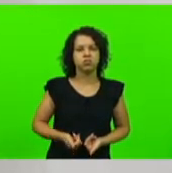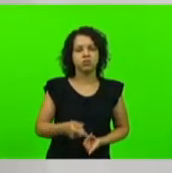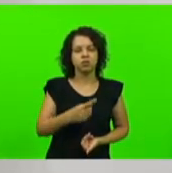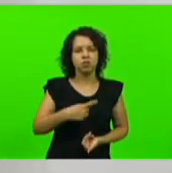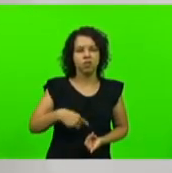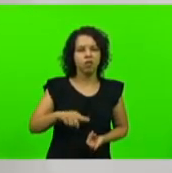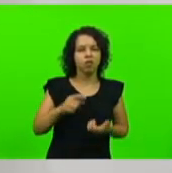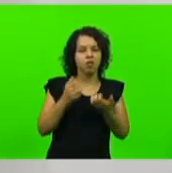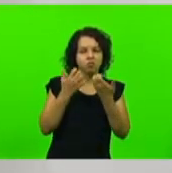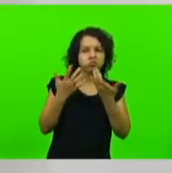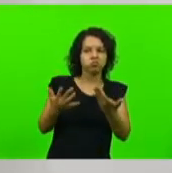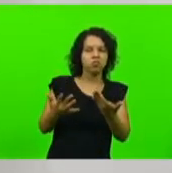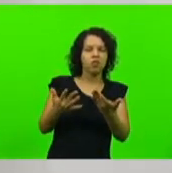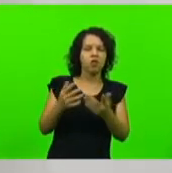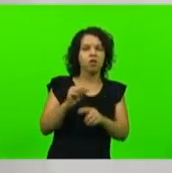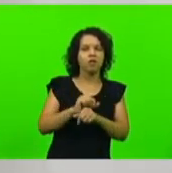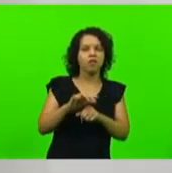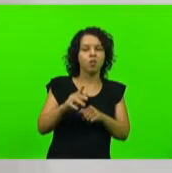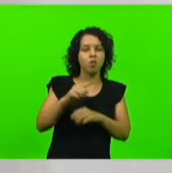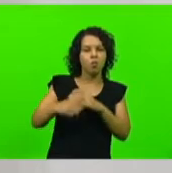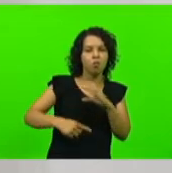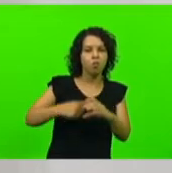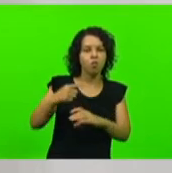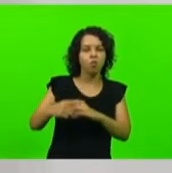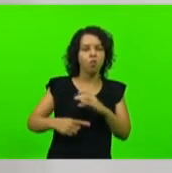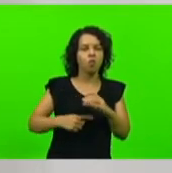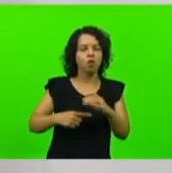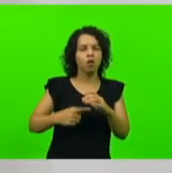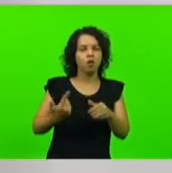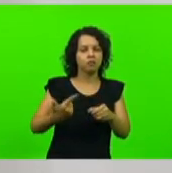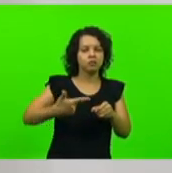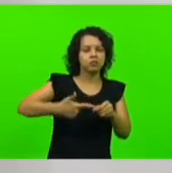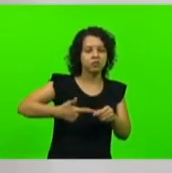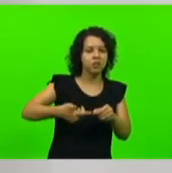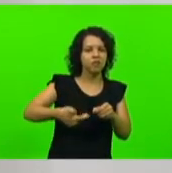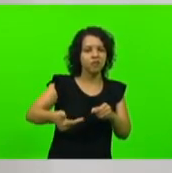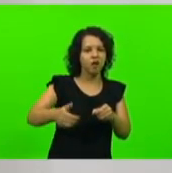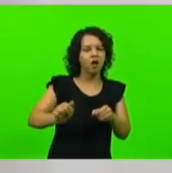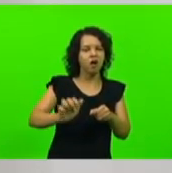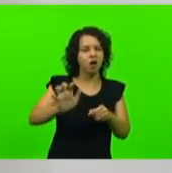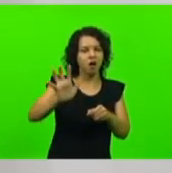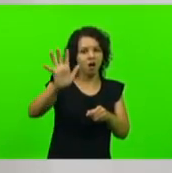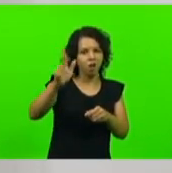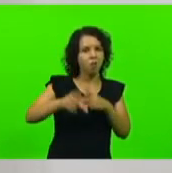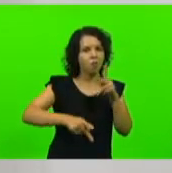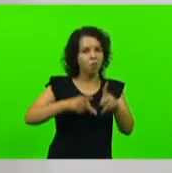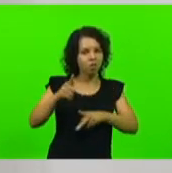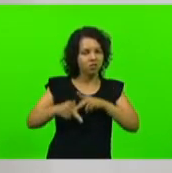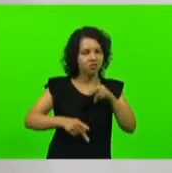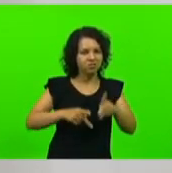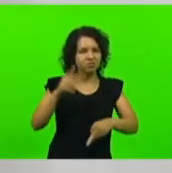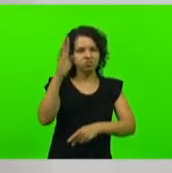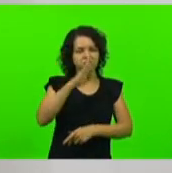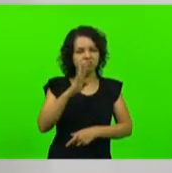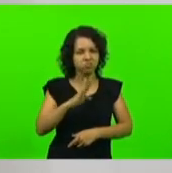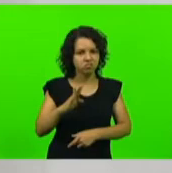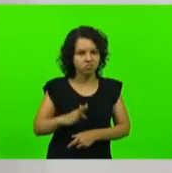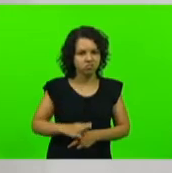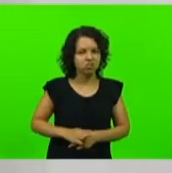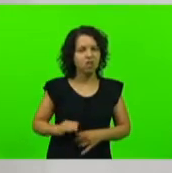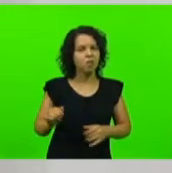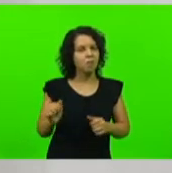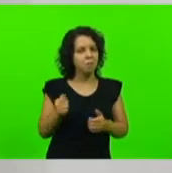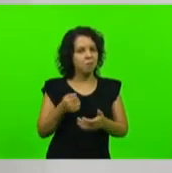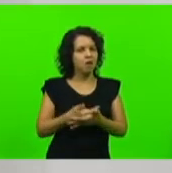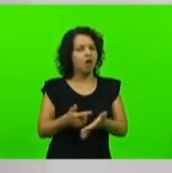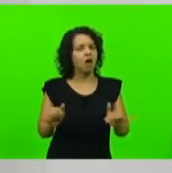gasolina vai ficar mais cara ainda. O cidadão brasileiro vai pagar mais caro a gasolina, vai pagar